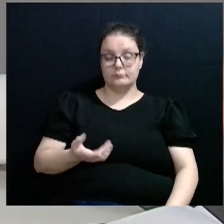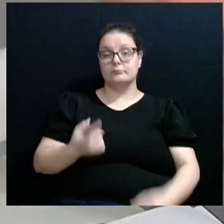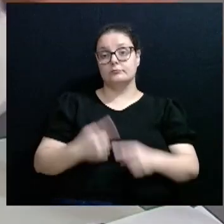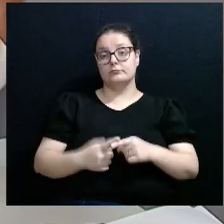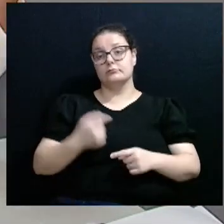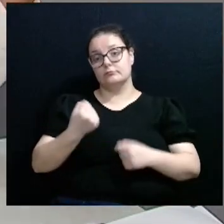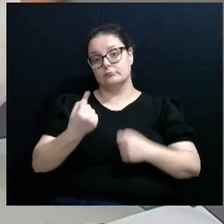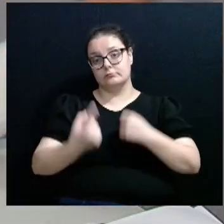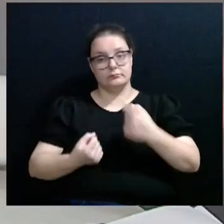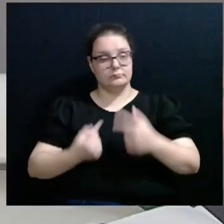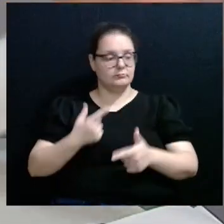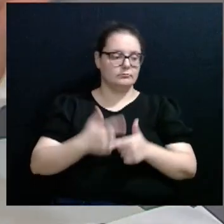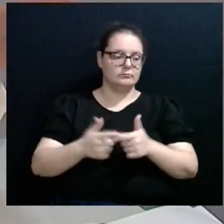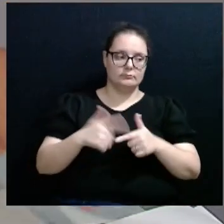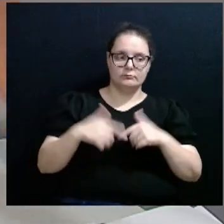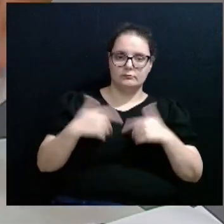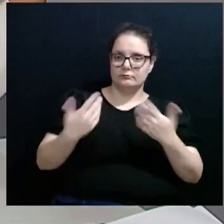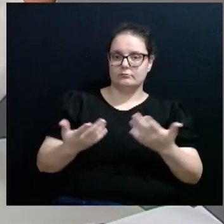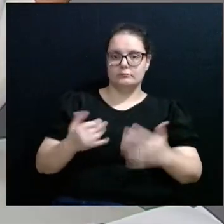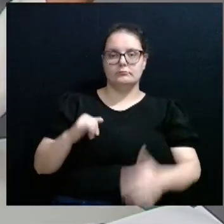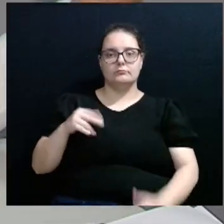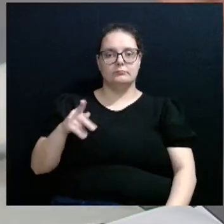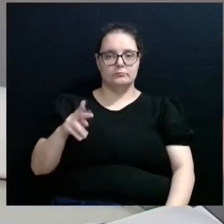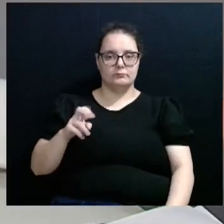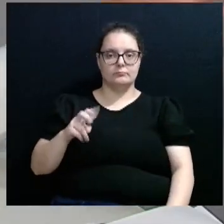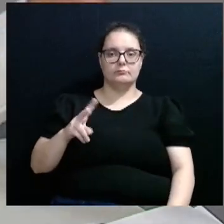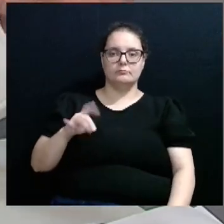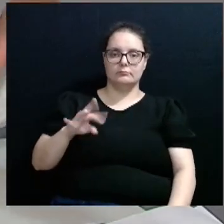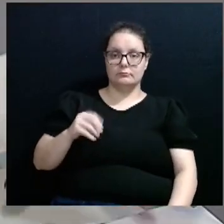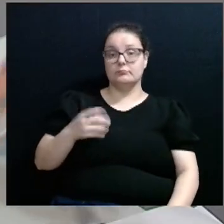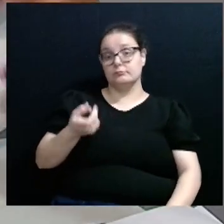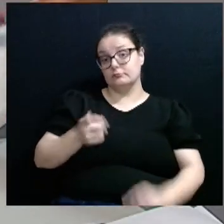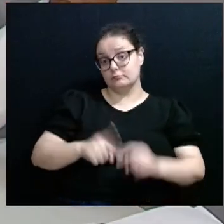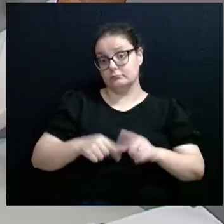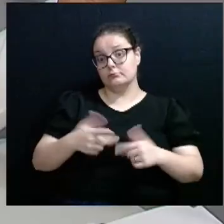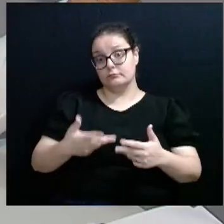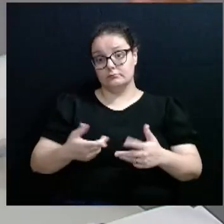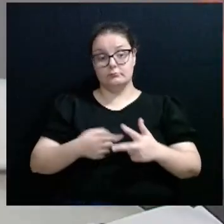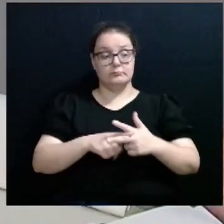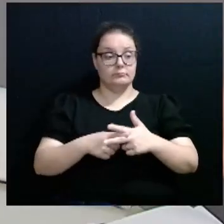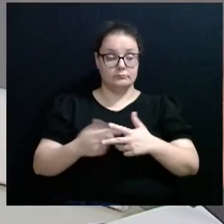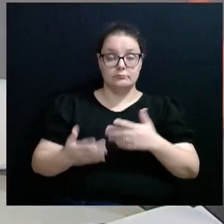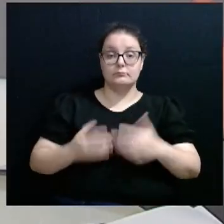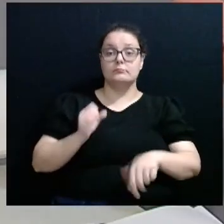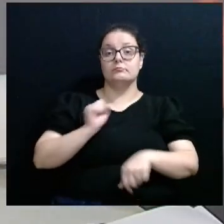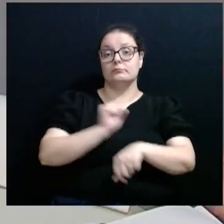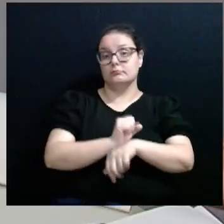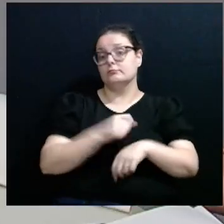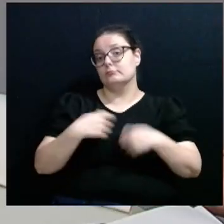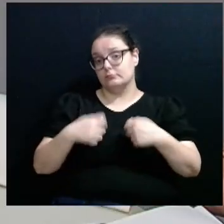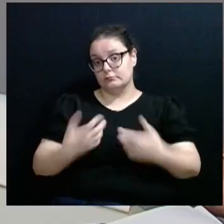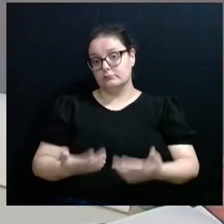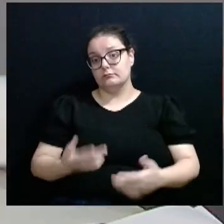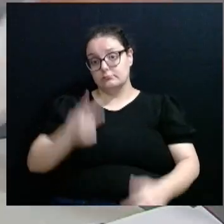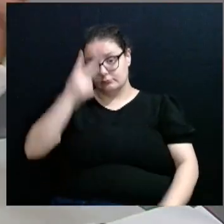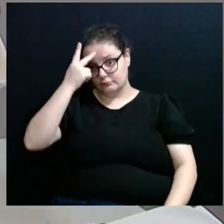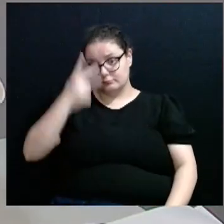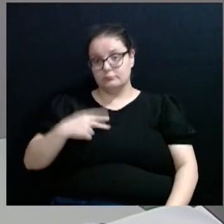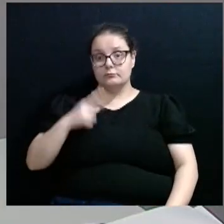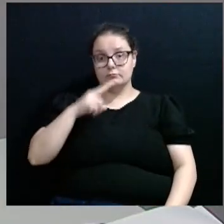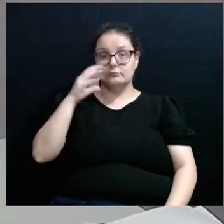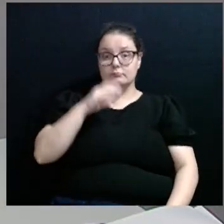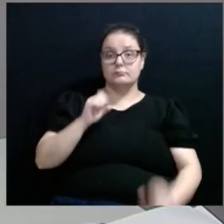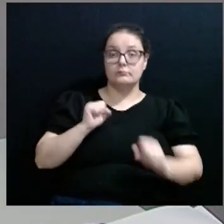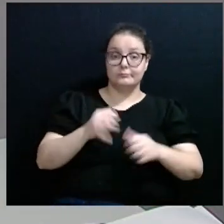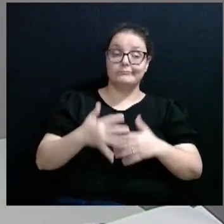problema, algum imprevisto com esse equipamento, se passa por manutenção, precisa parar, o próprio atendimento de urgência e emergência pode ficar comprometido,